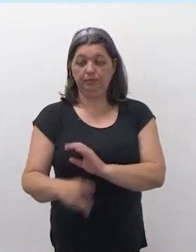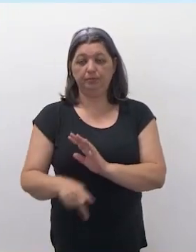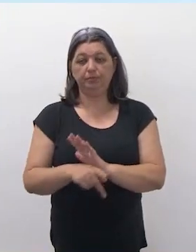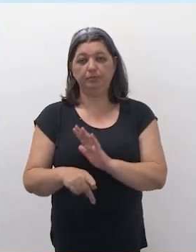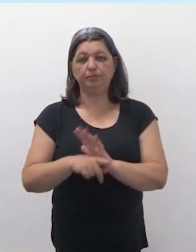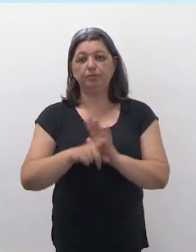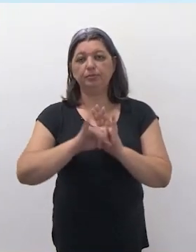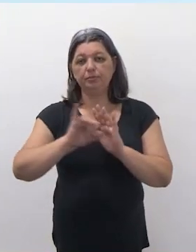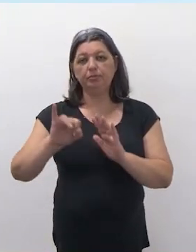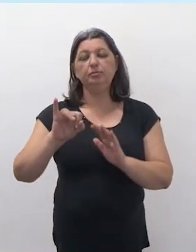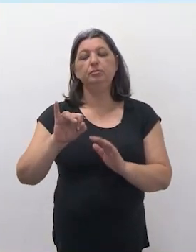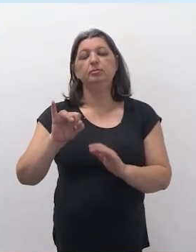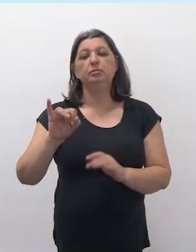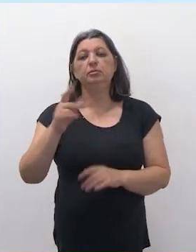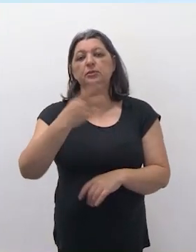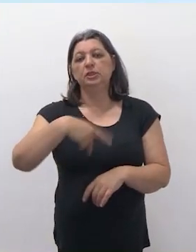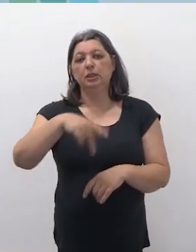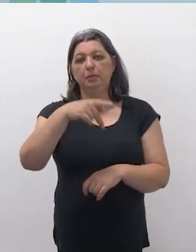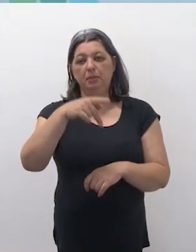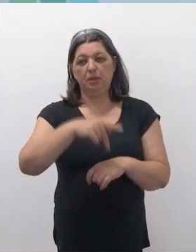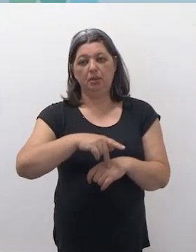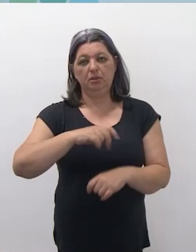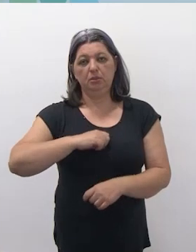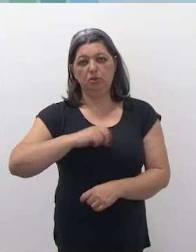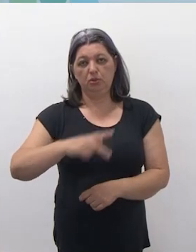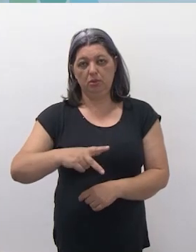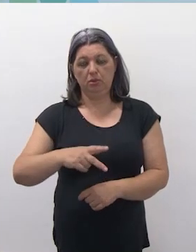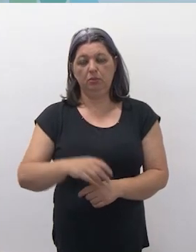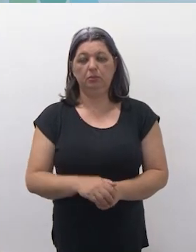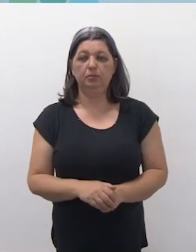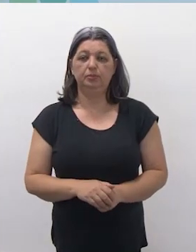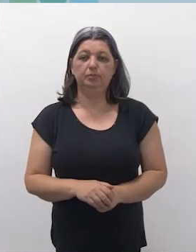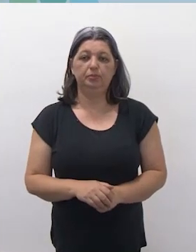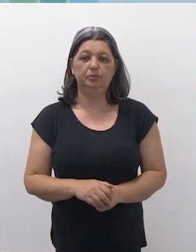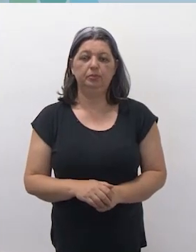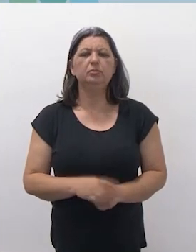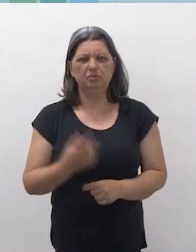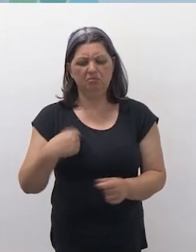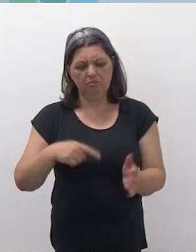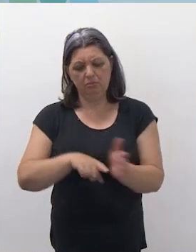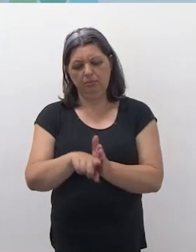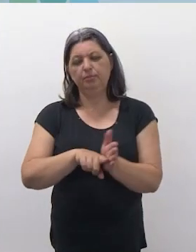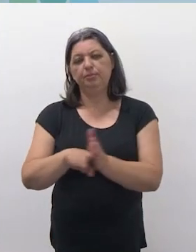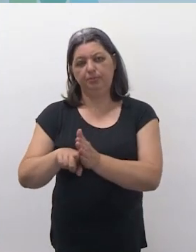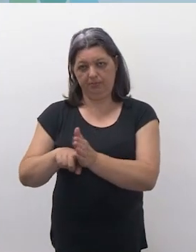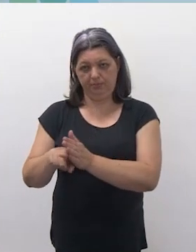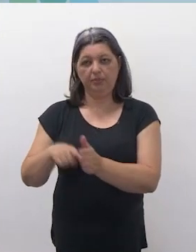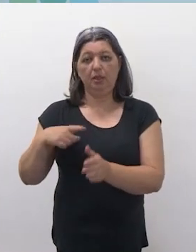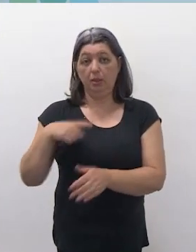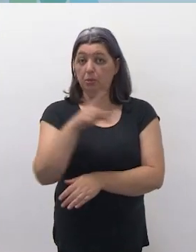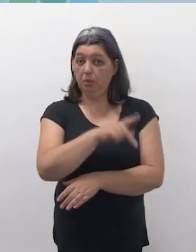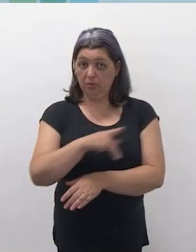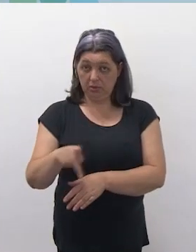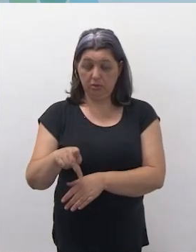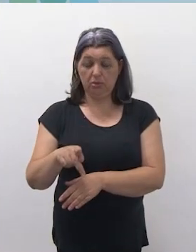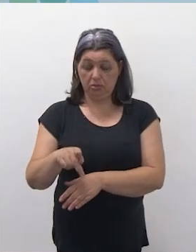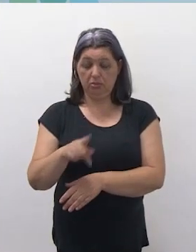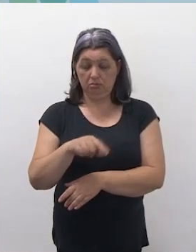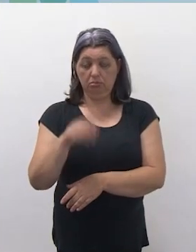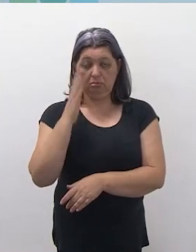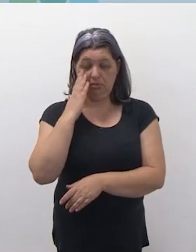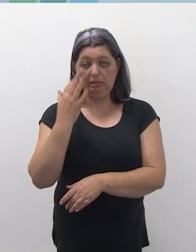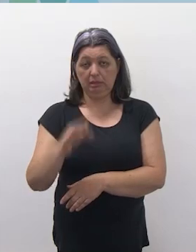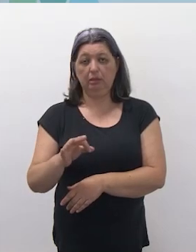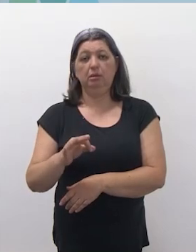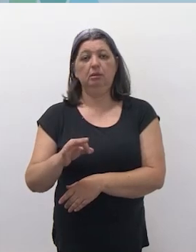de Portugal, justamente por ser ali uma colônia. Mas pesquisem aí, né? Tem os professores de vocês que eu tenho certeza que são maravilhosos e vão dar